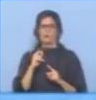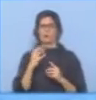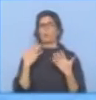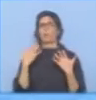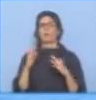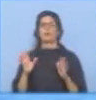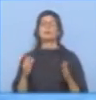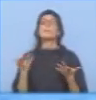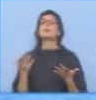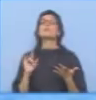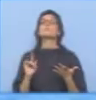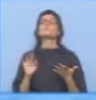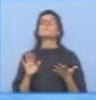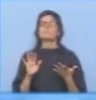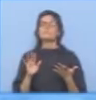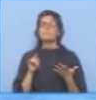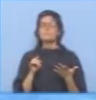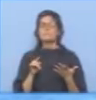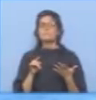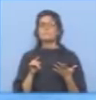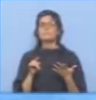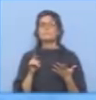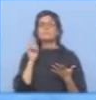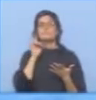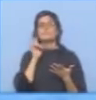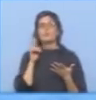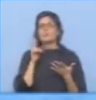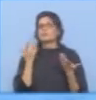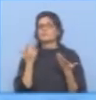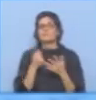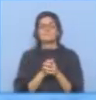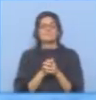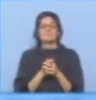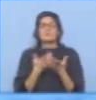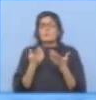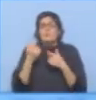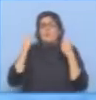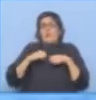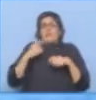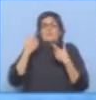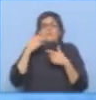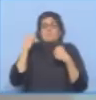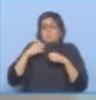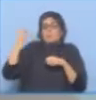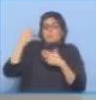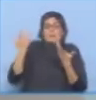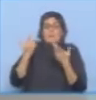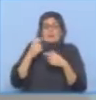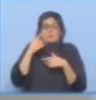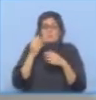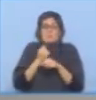que não se consiga levar. Não há nada de esquisito nem de estranho que se tenha que levar, portanto, é tranquilo. É sobre por ser a peregrinação, não é? Porque, no